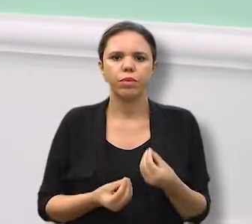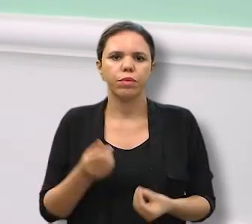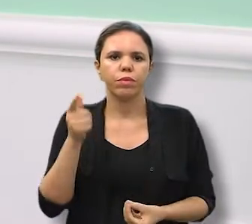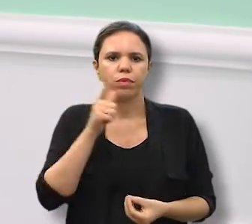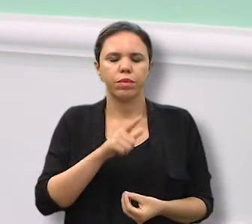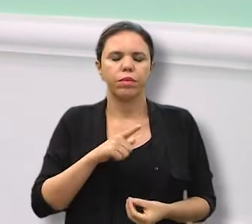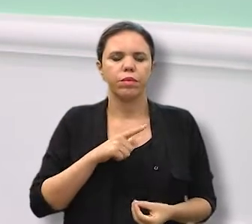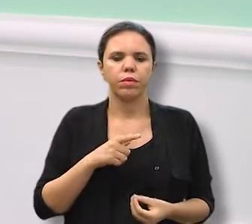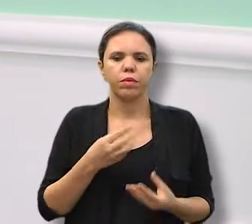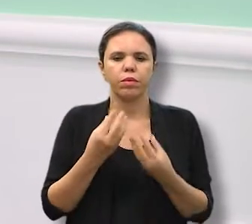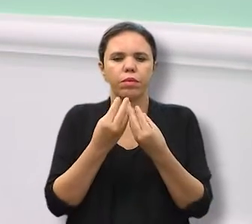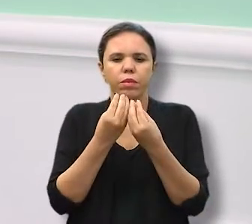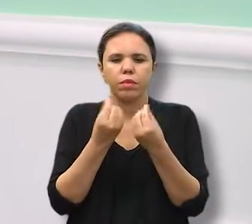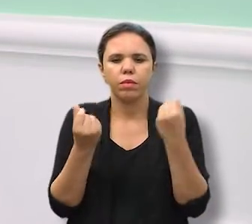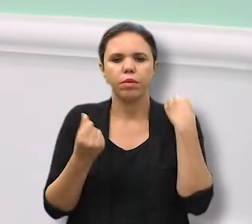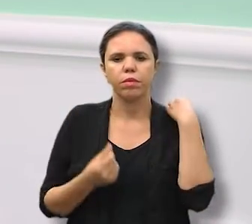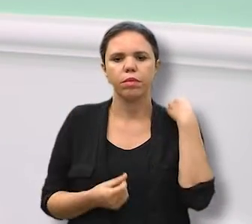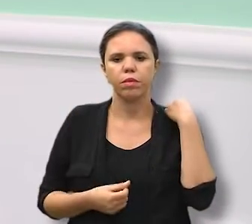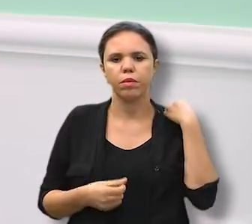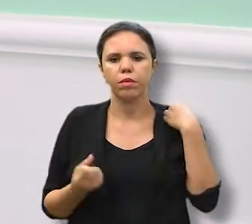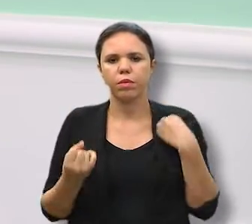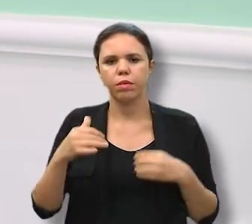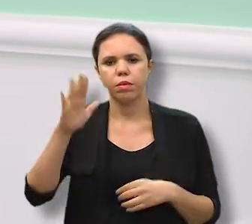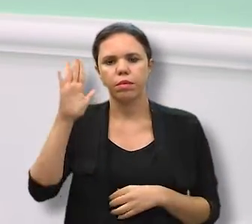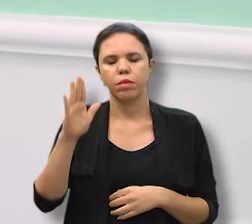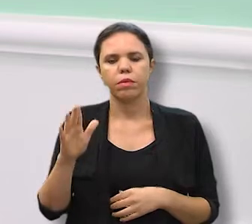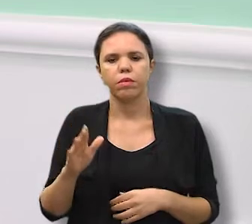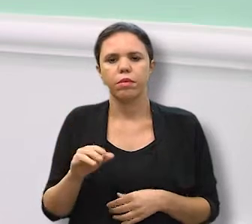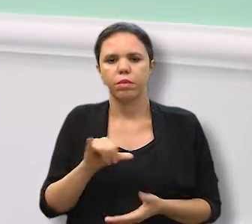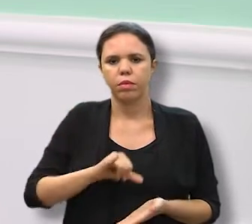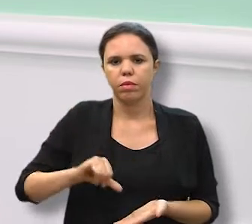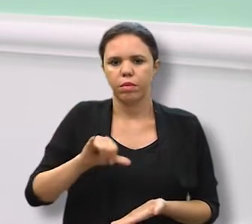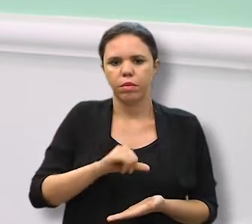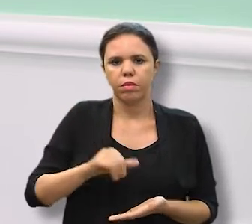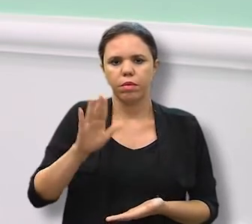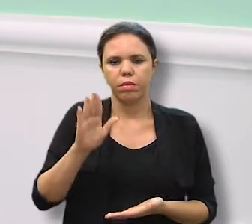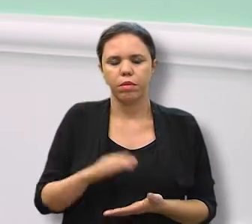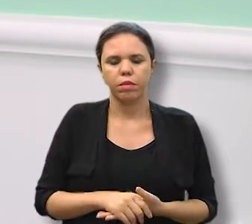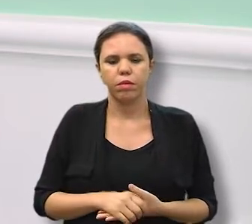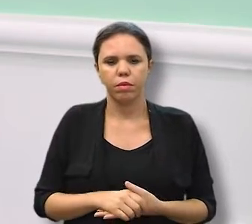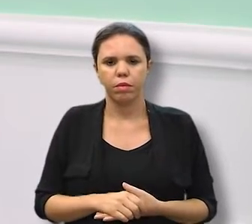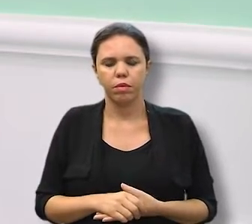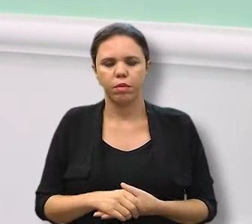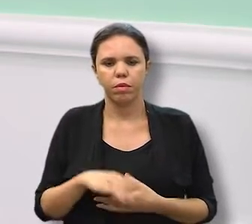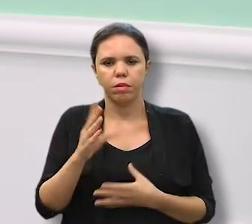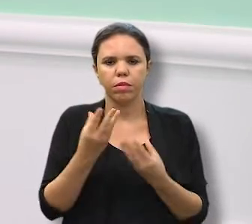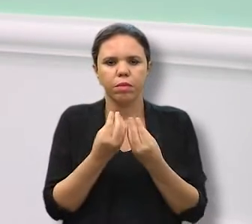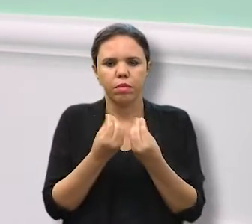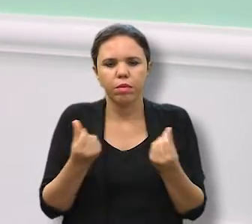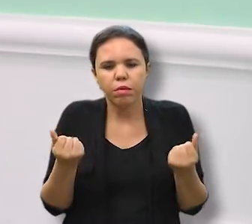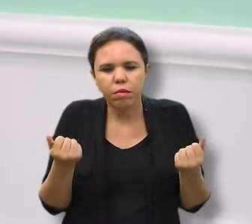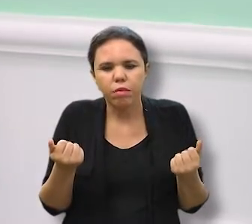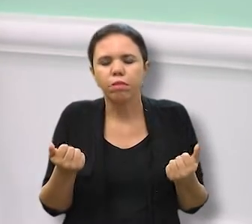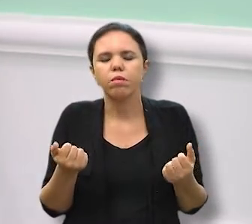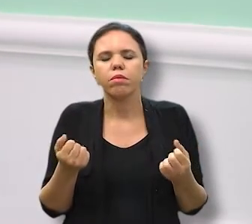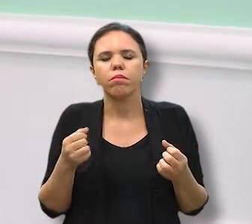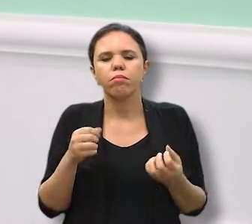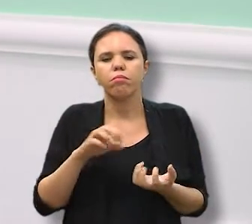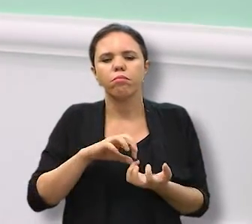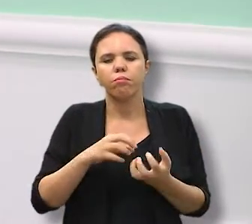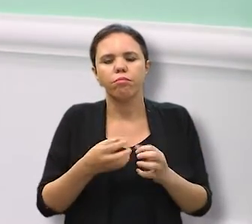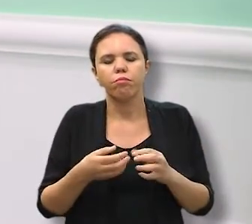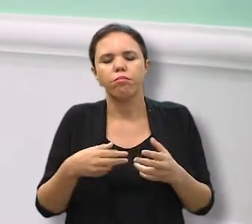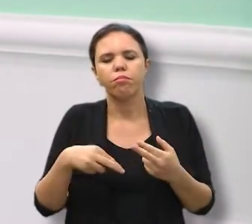ter um pudim cremoso? Quanto maior o teor de gordura, maior, mais cremoso ele vai ficar, tá? Então,